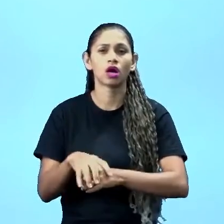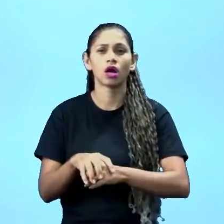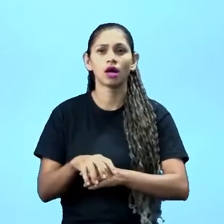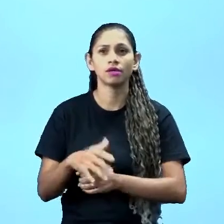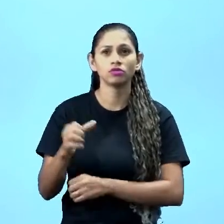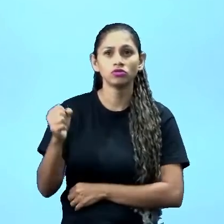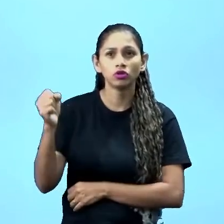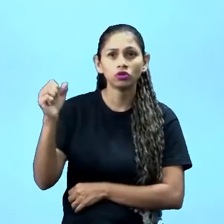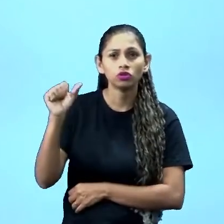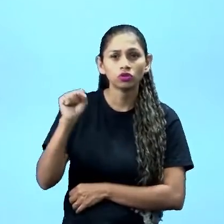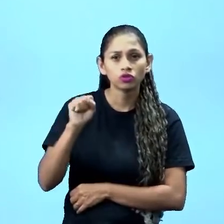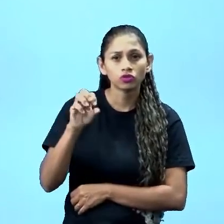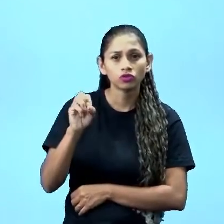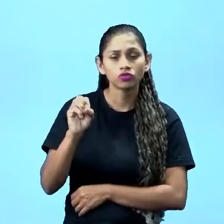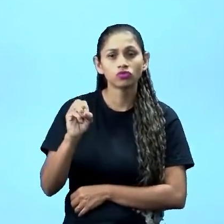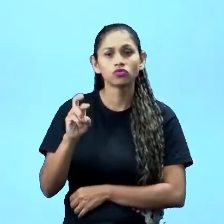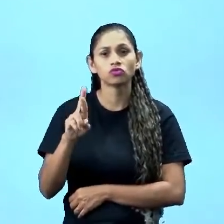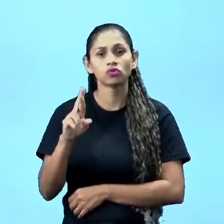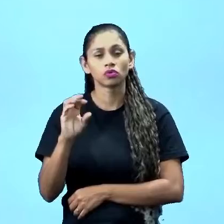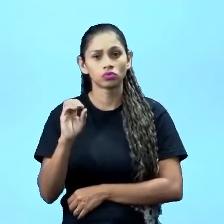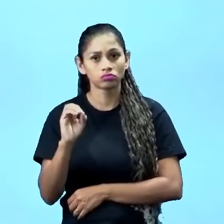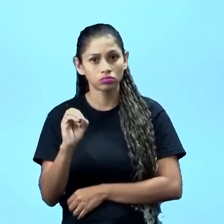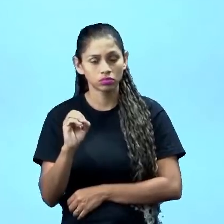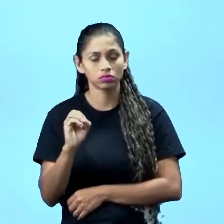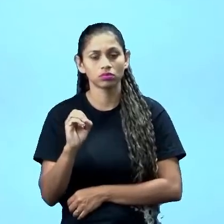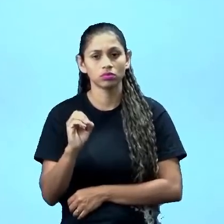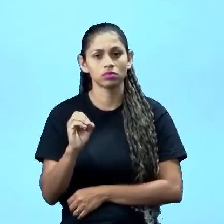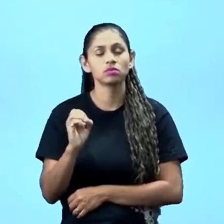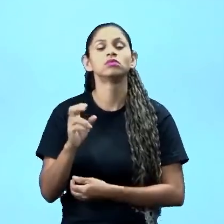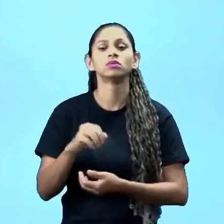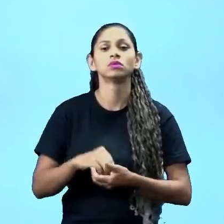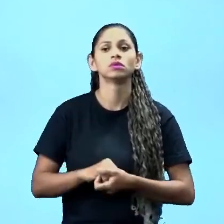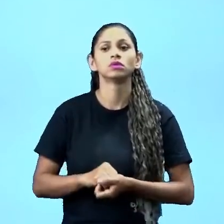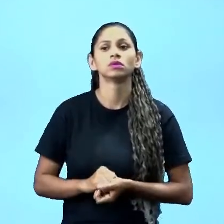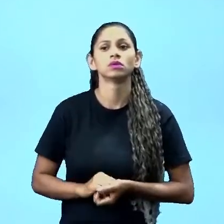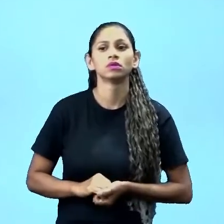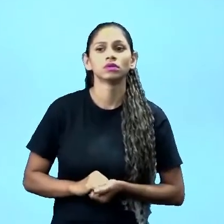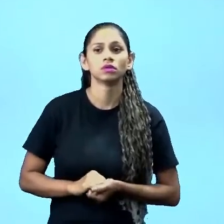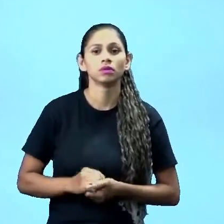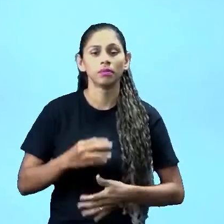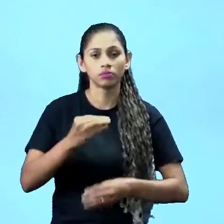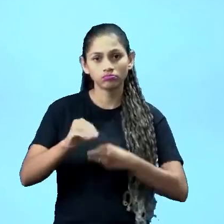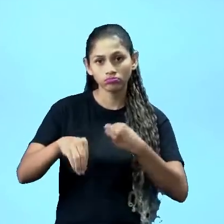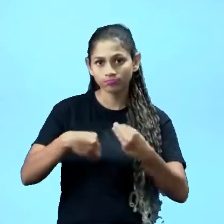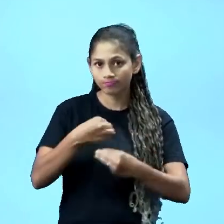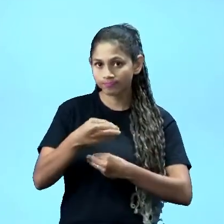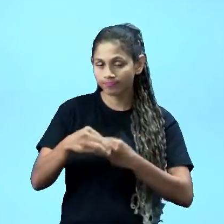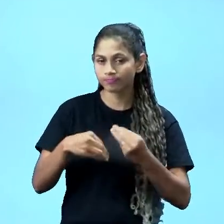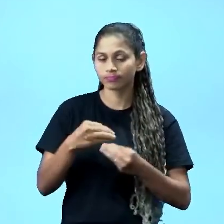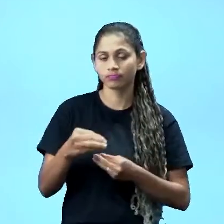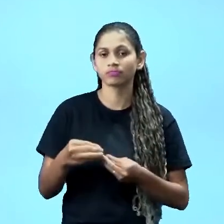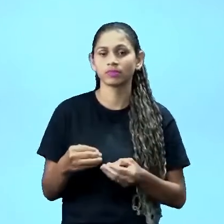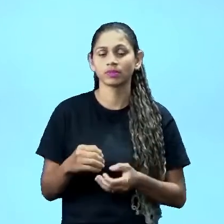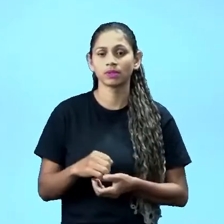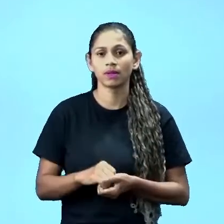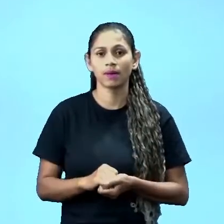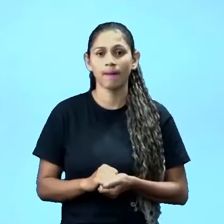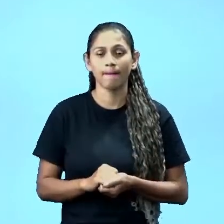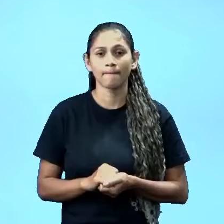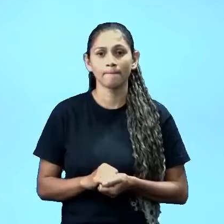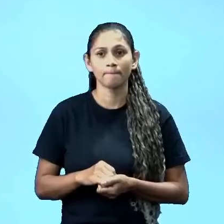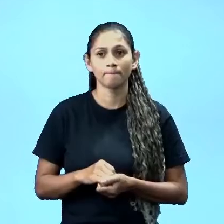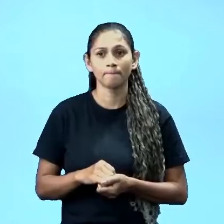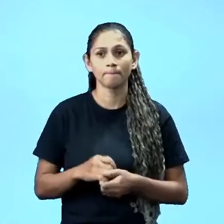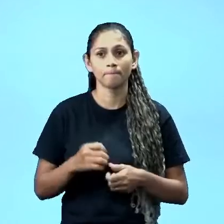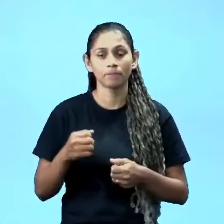carboidratos, glicose, as vitaminas, os oligoelementos. E para fazer essa manipulação, essa preparação aí da nutrição